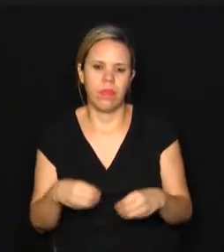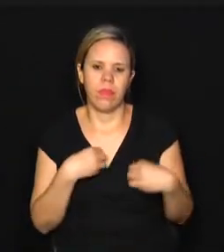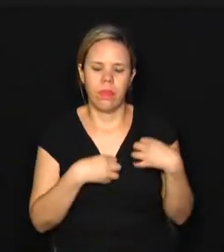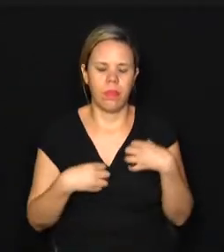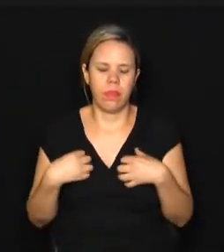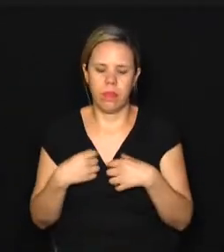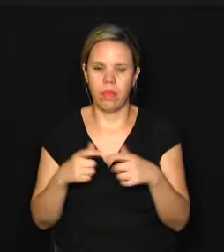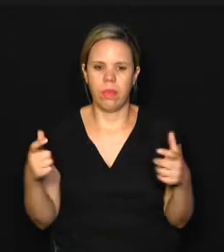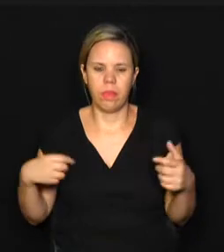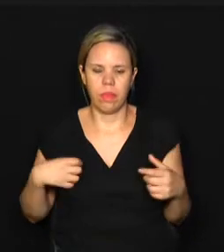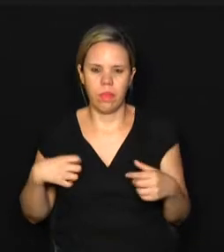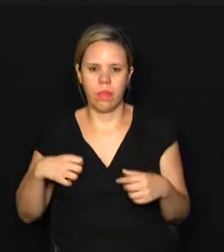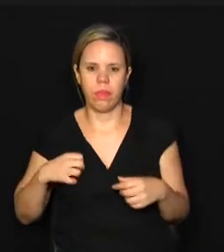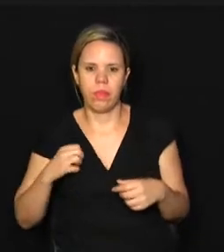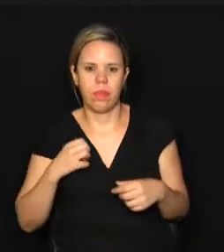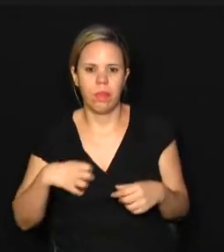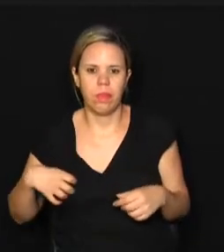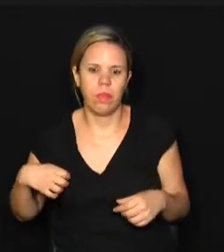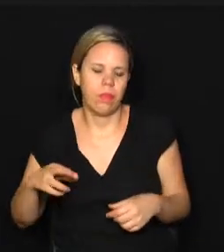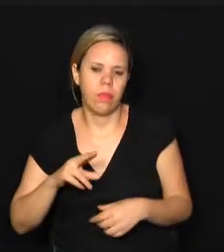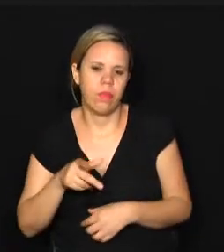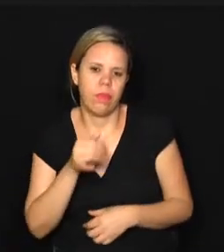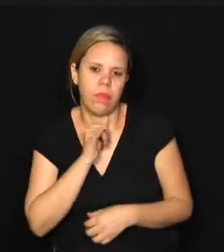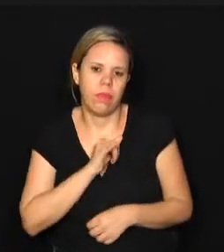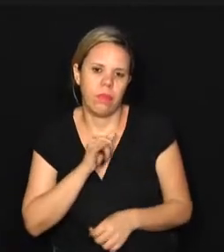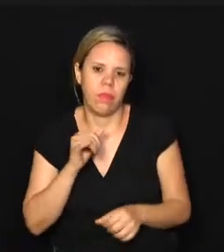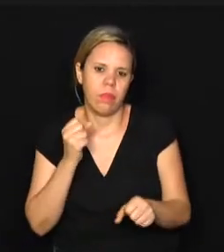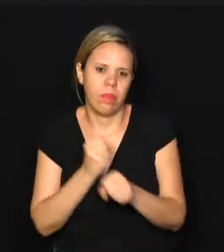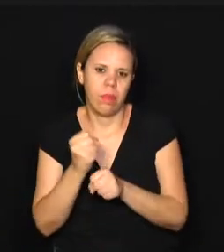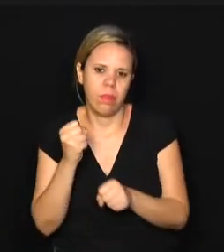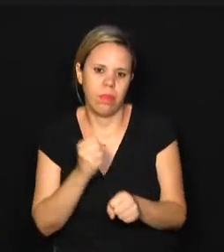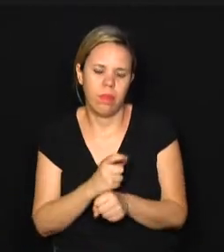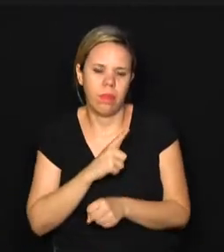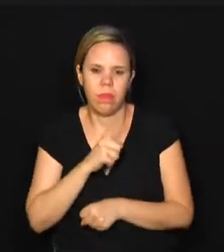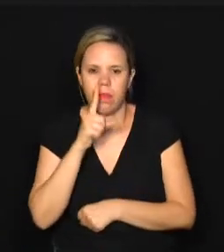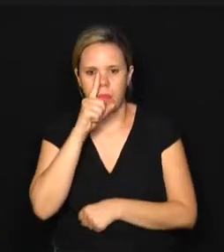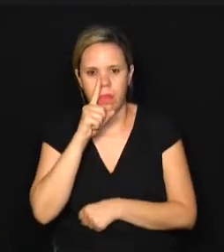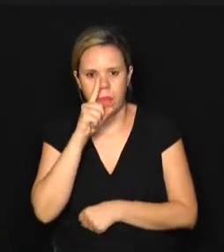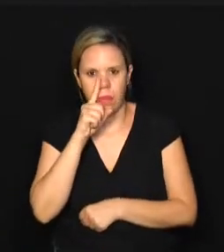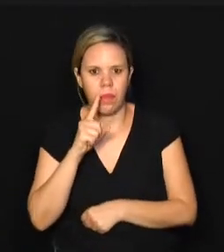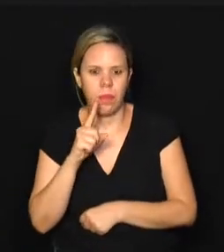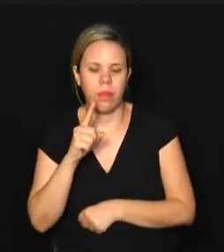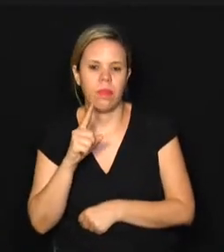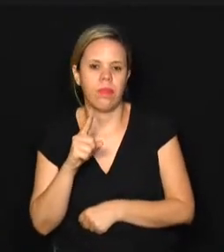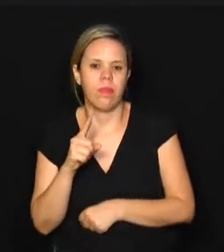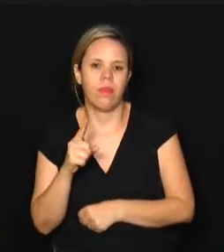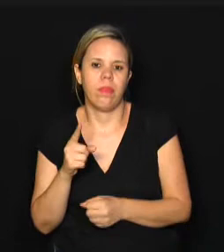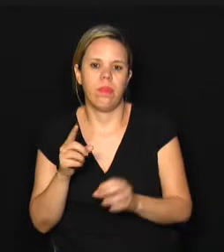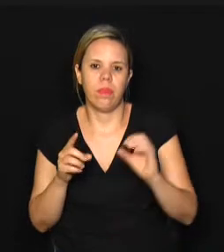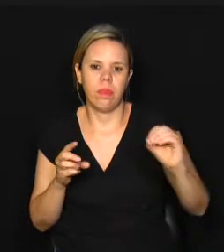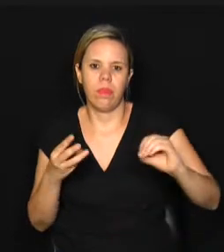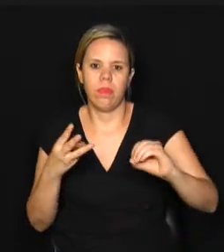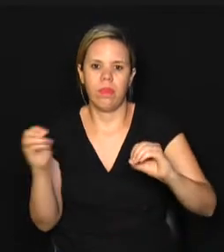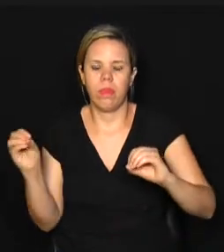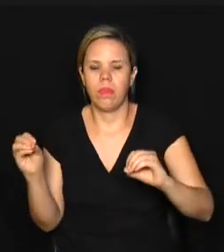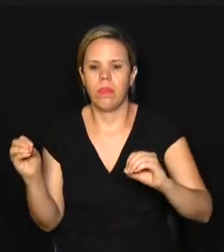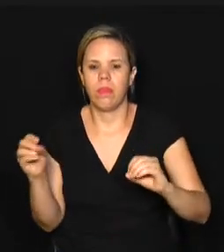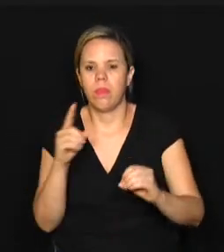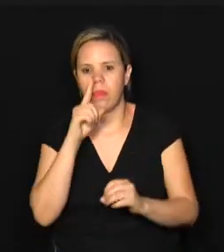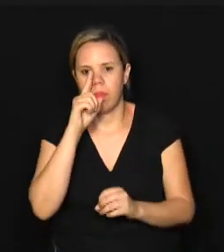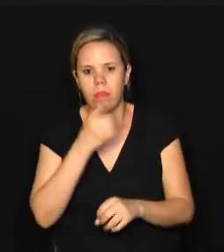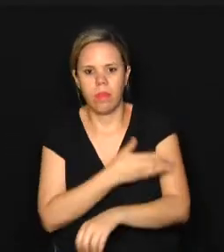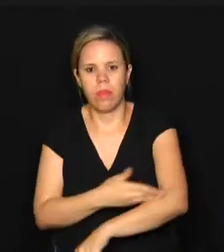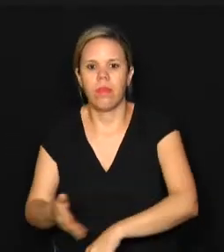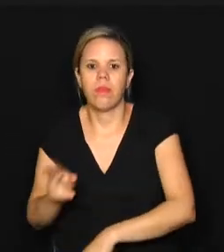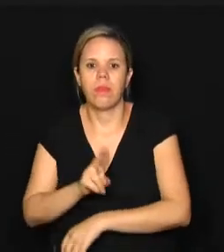grande. Não é à toa que essa obra tem um risco, um índice de 0 a 30, né? É um risco que eles costumam